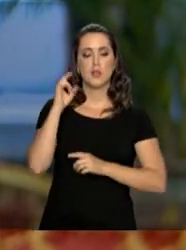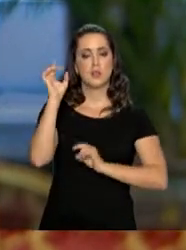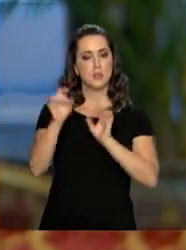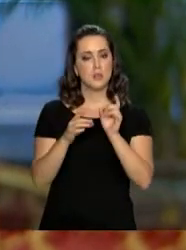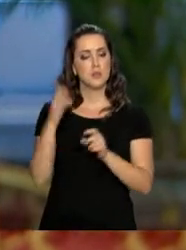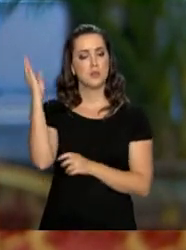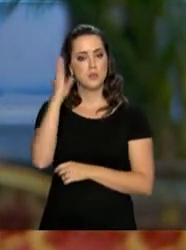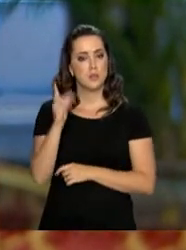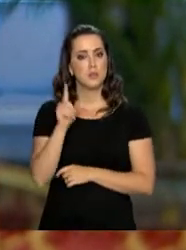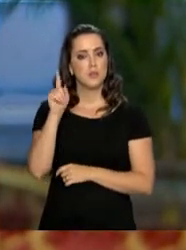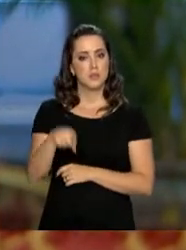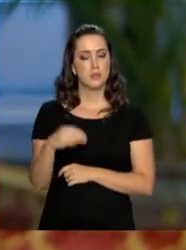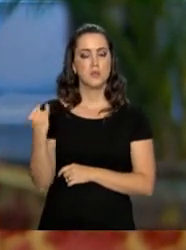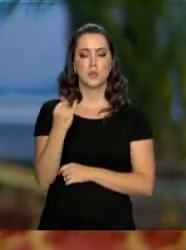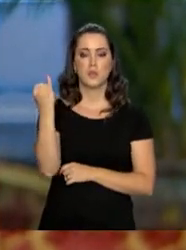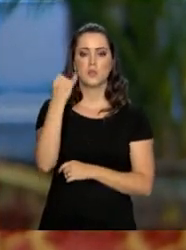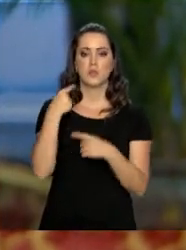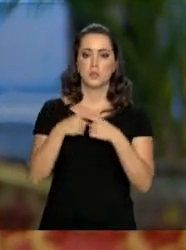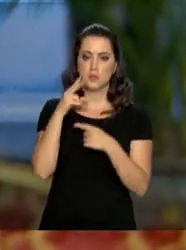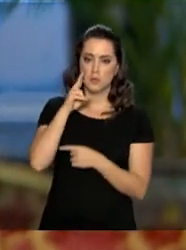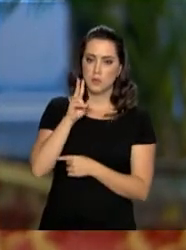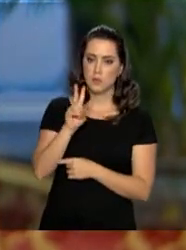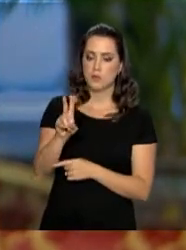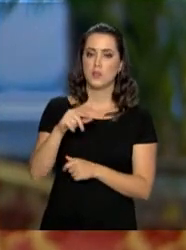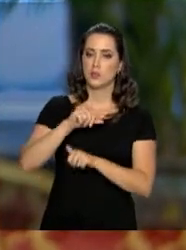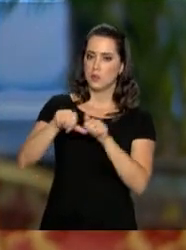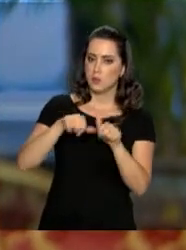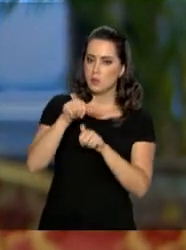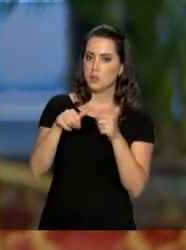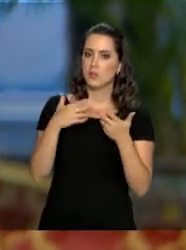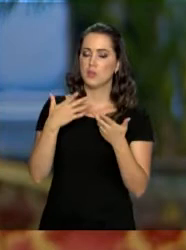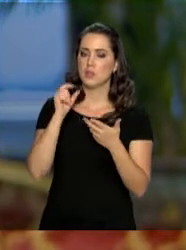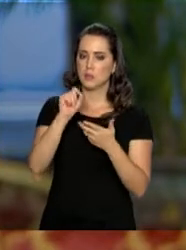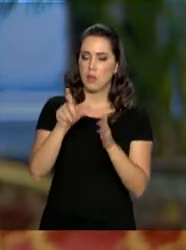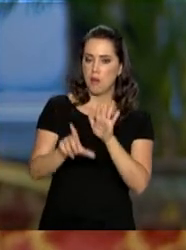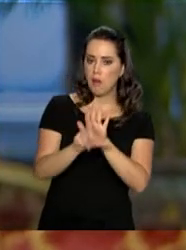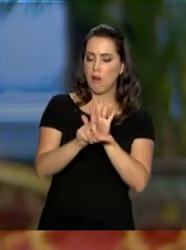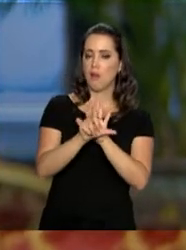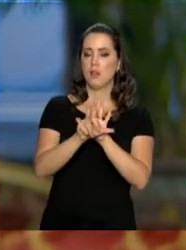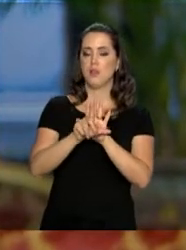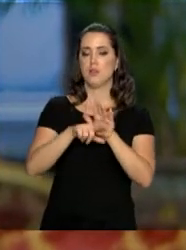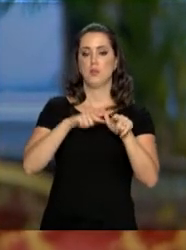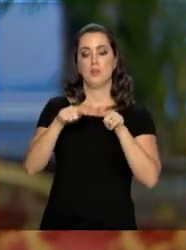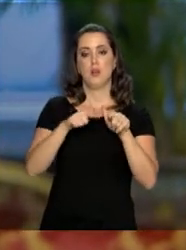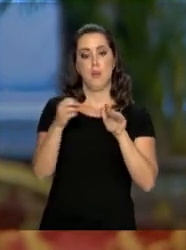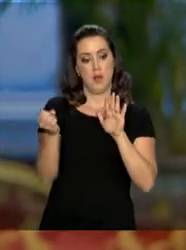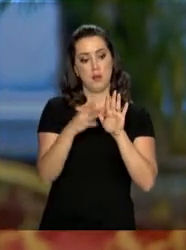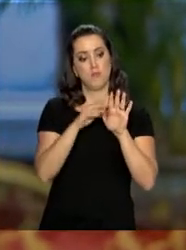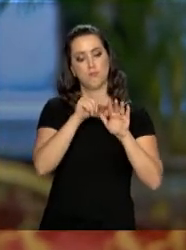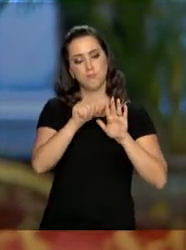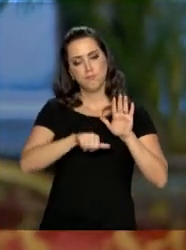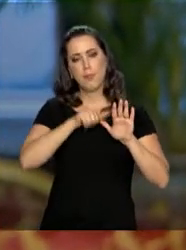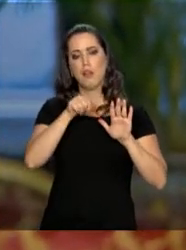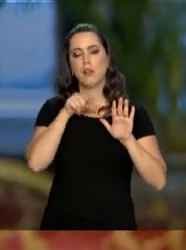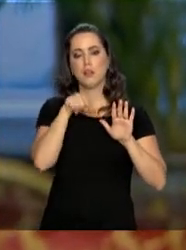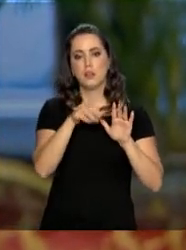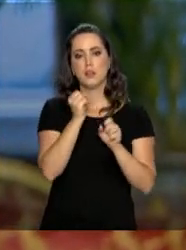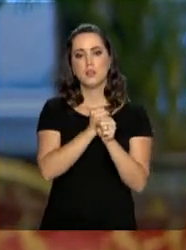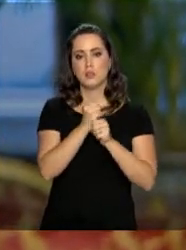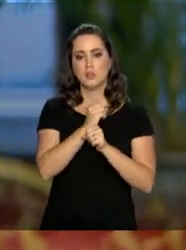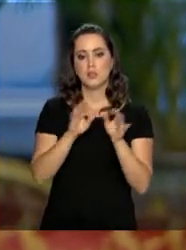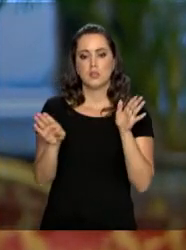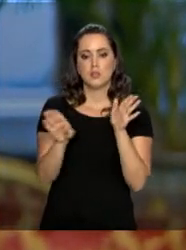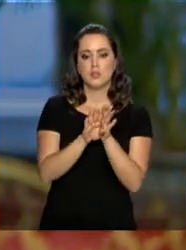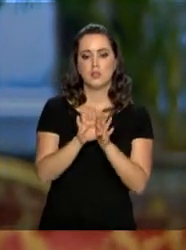foi muito exitosa, né? Você veja que nós fizemos uma modernização da legislação trabalhista que só neste ano já